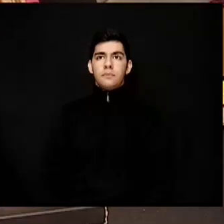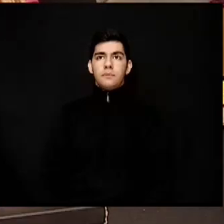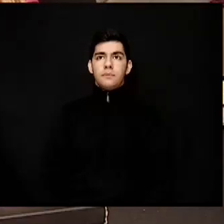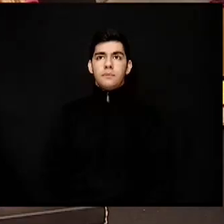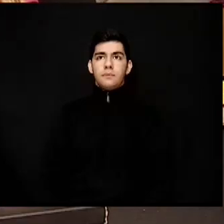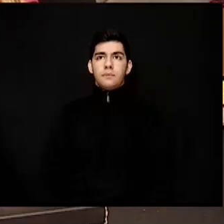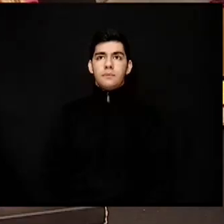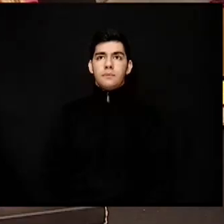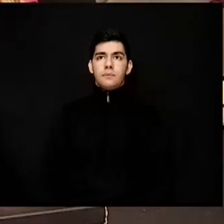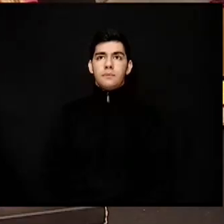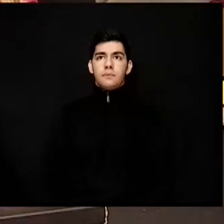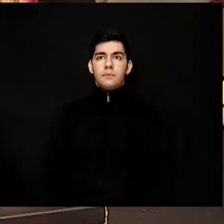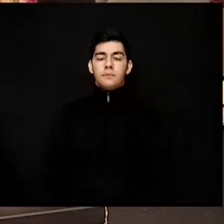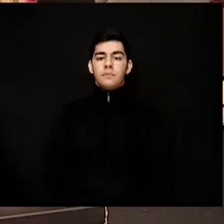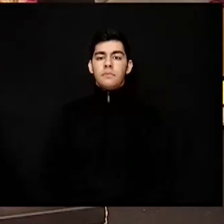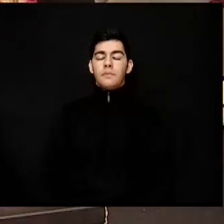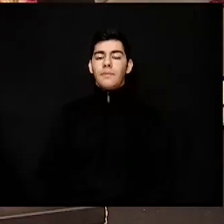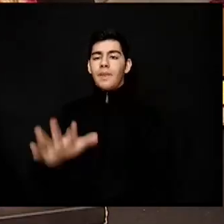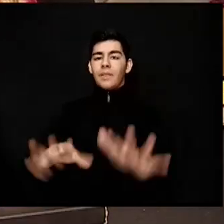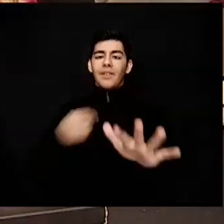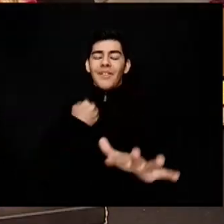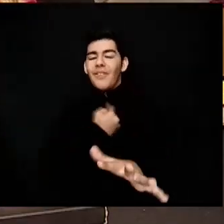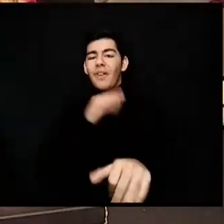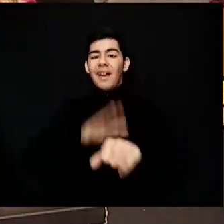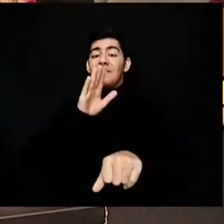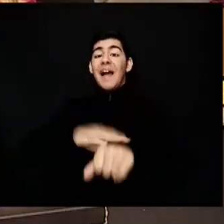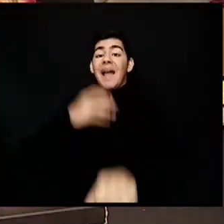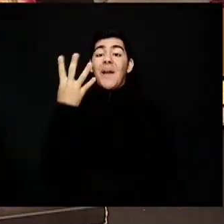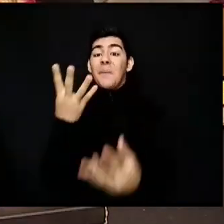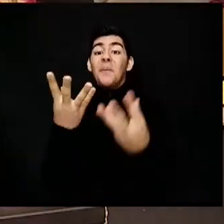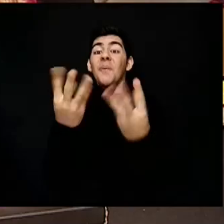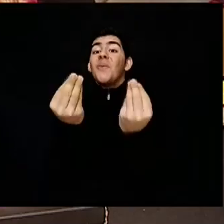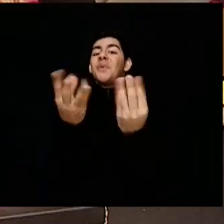às vezes tem que desmanchar porque fez a mais.